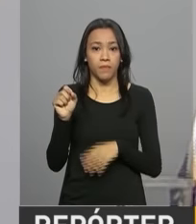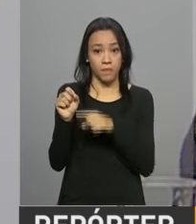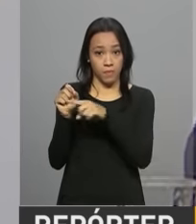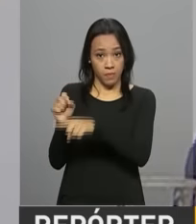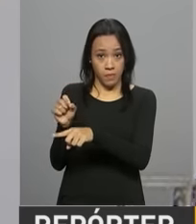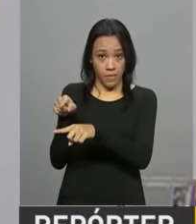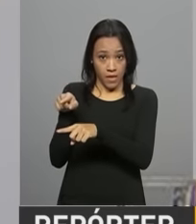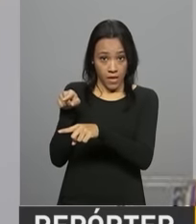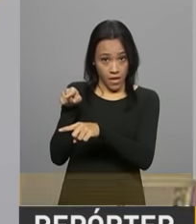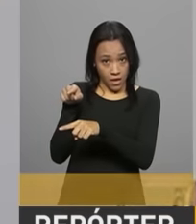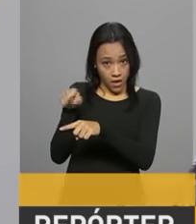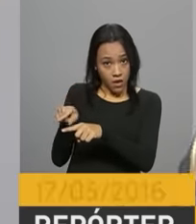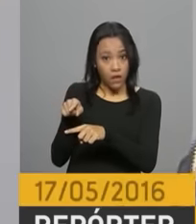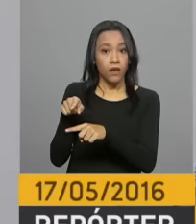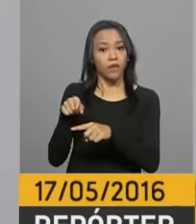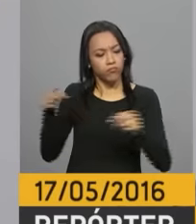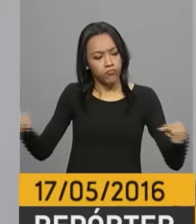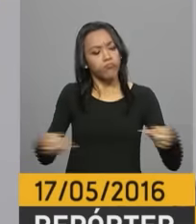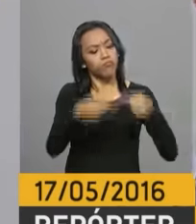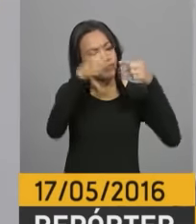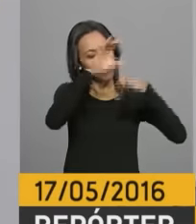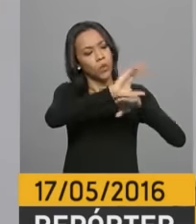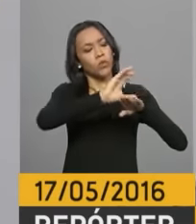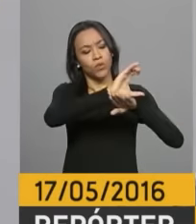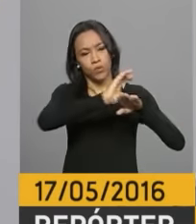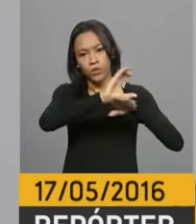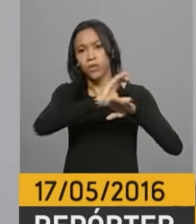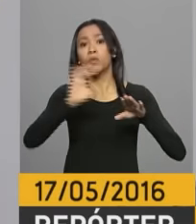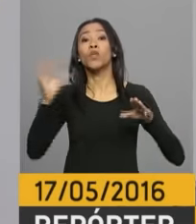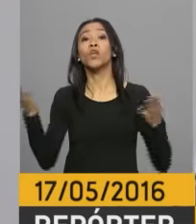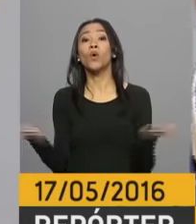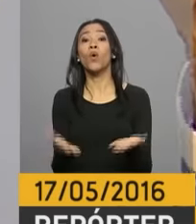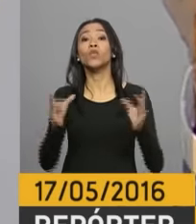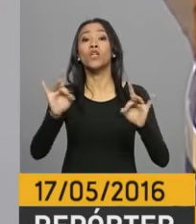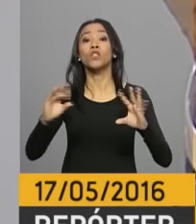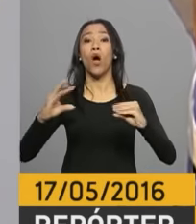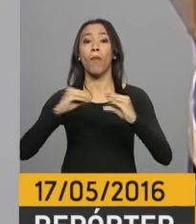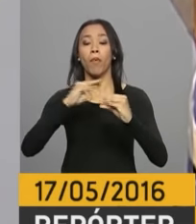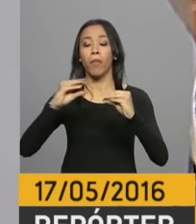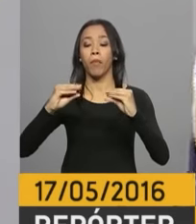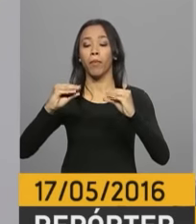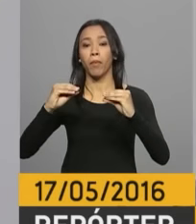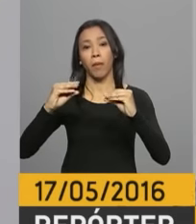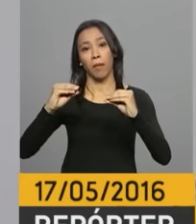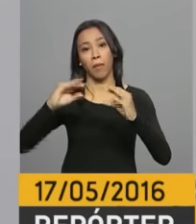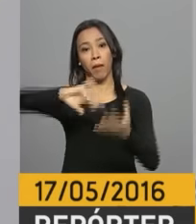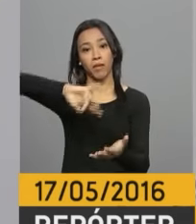tornando-se uma provisão constitucional, o que hoje é um acordo verbal. Isso é um ganho enorme.